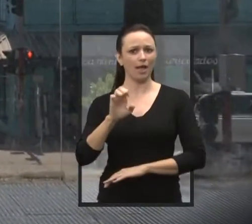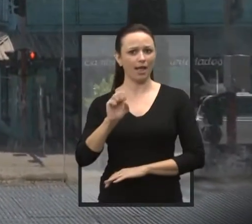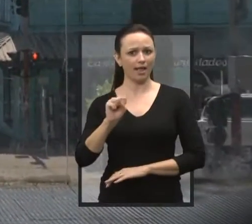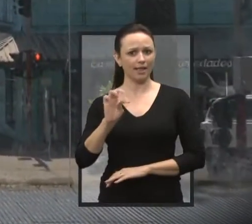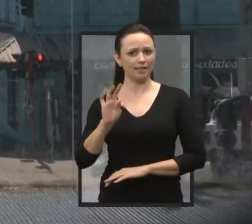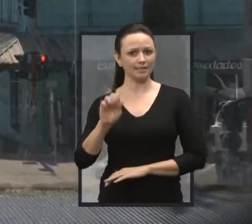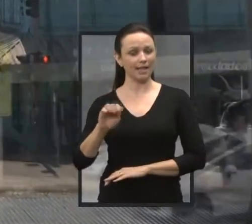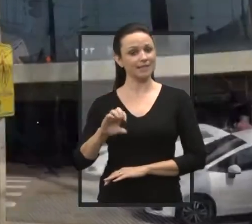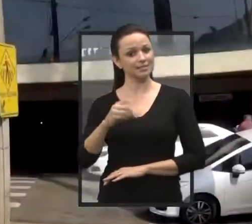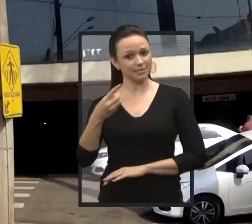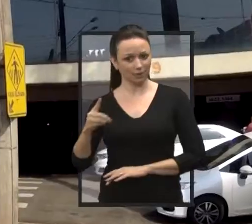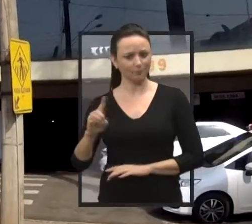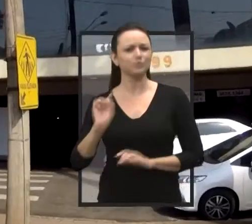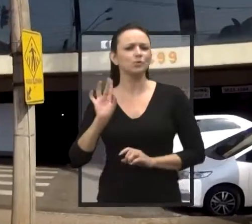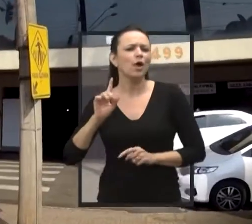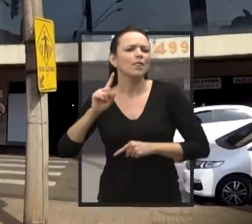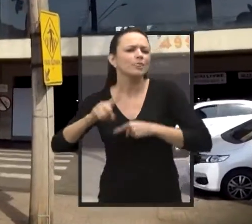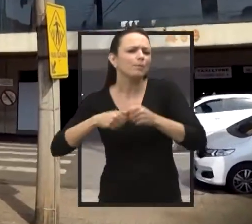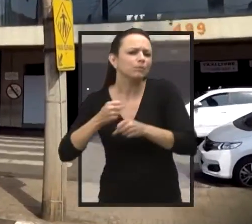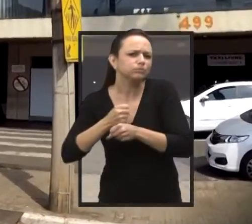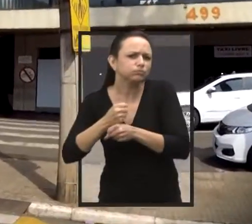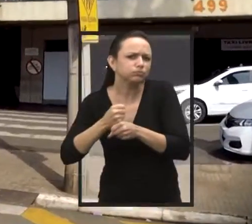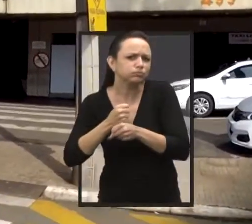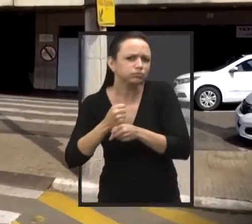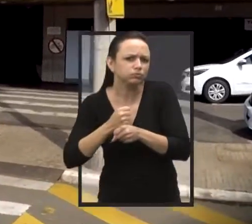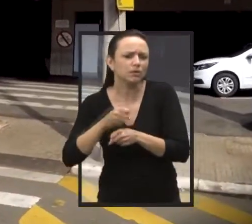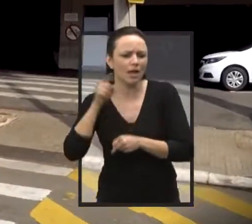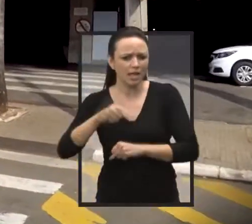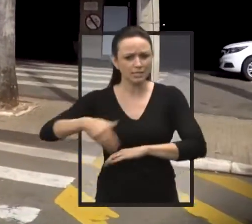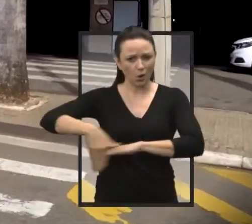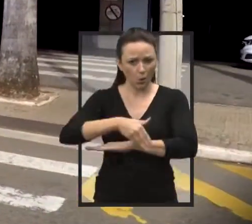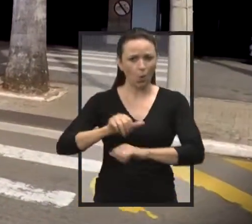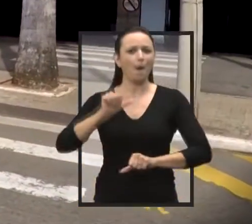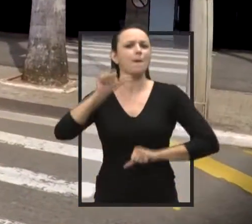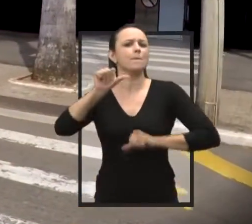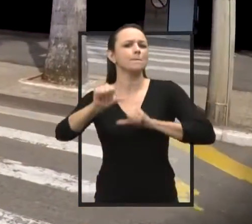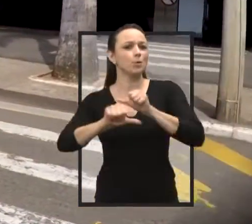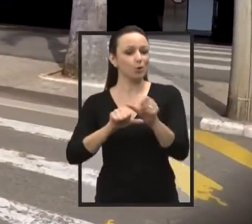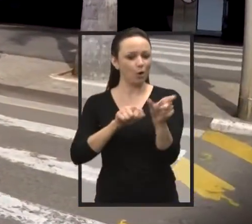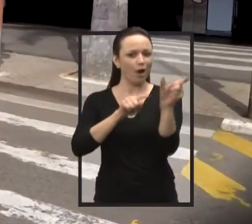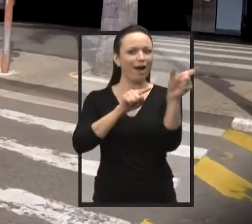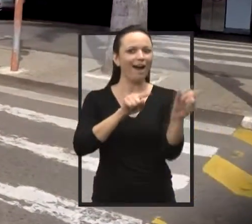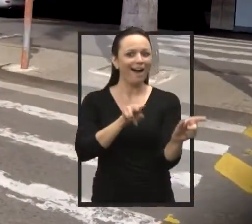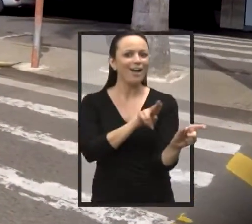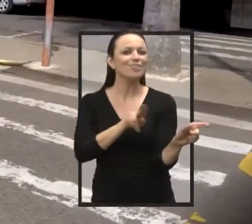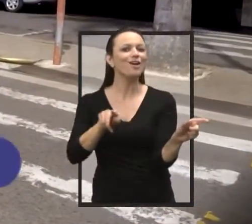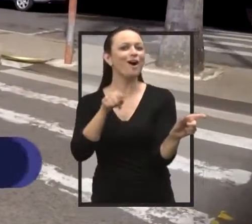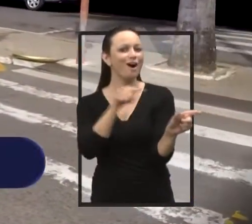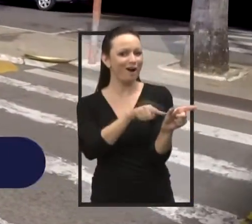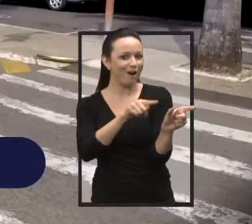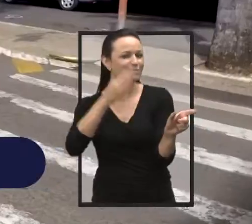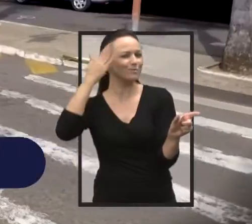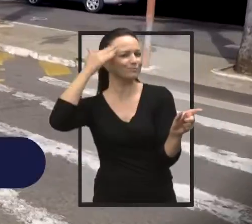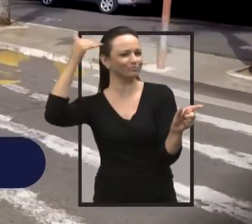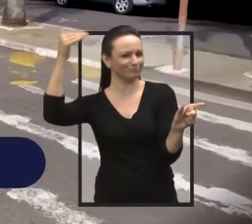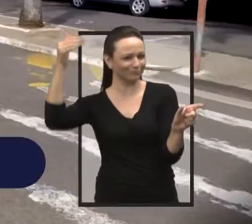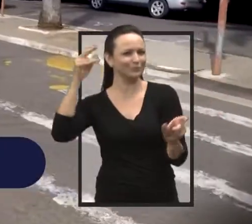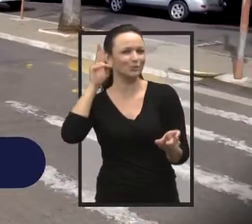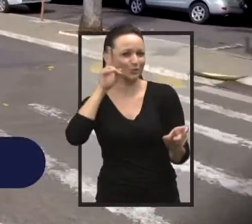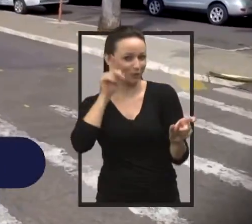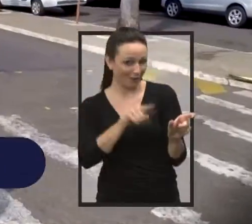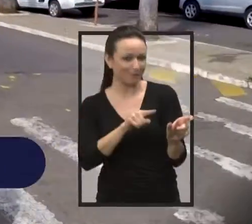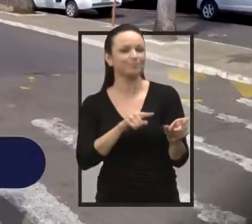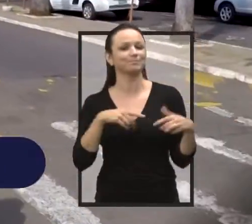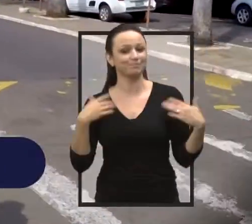da Estação. Foi só depois de algumas décadas que esta rua foi crismada com o nome de uma das principais figuras da nossa